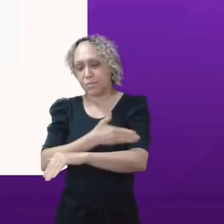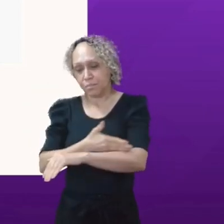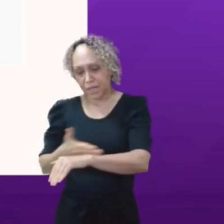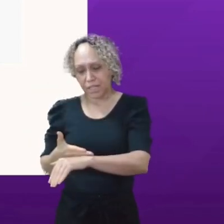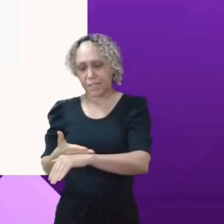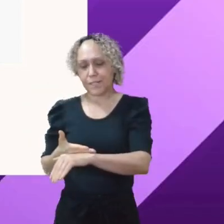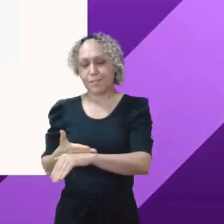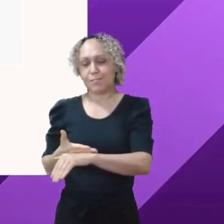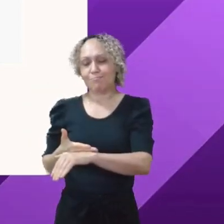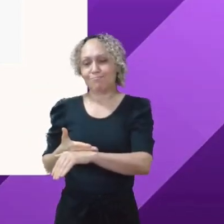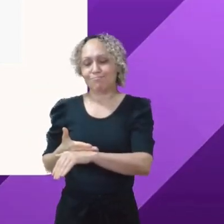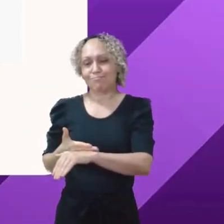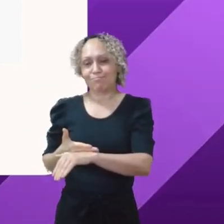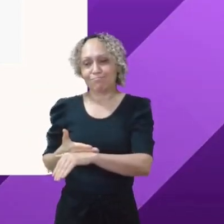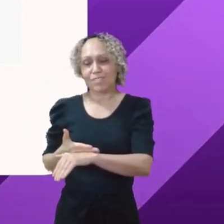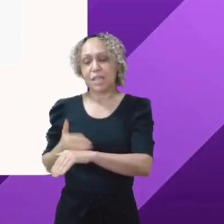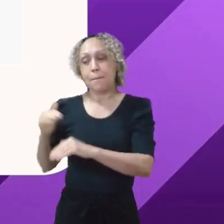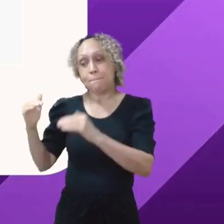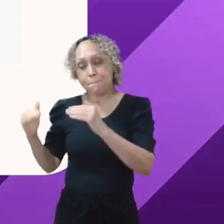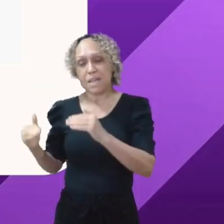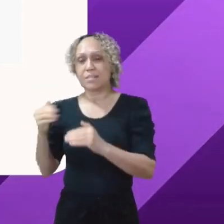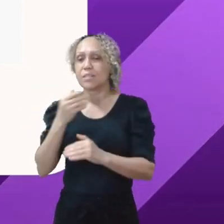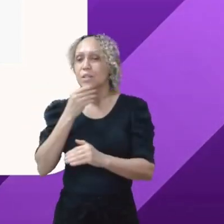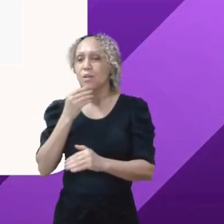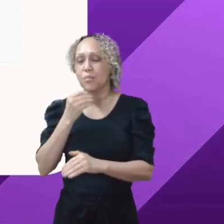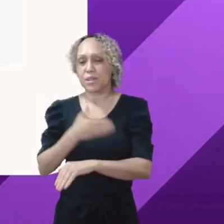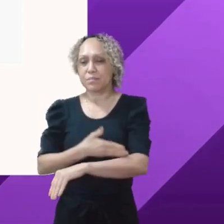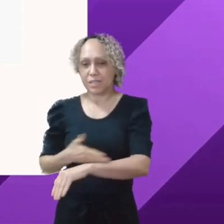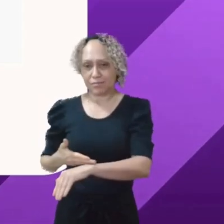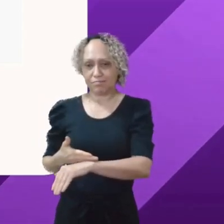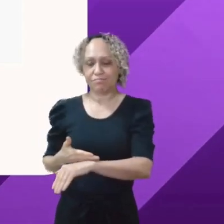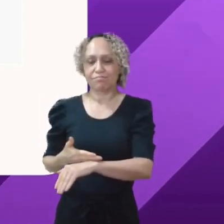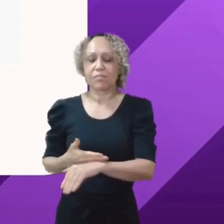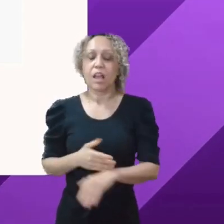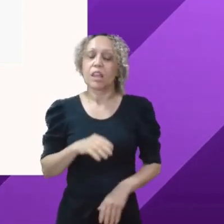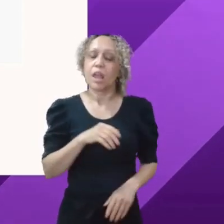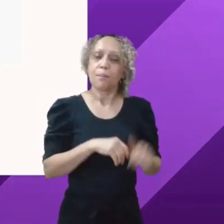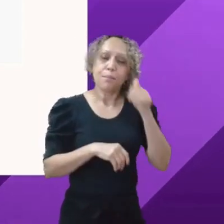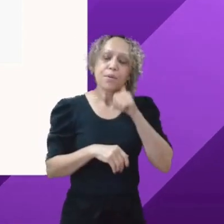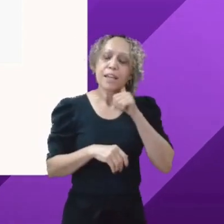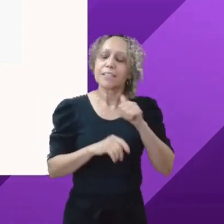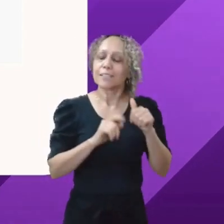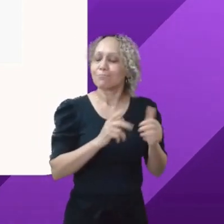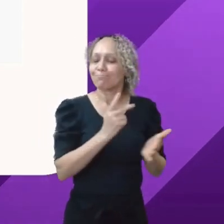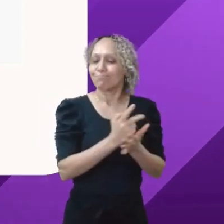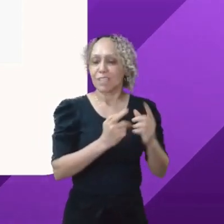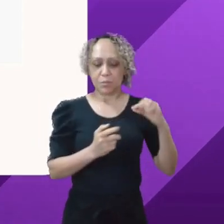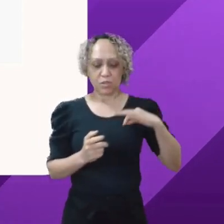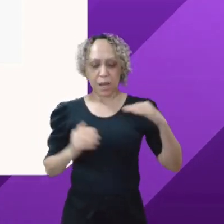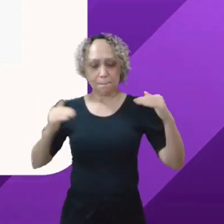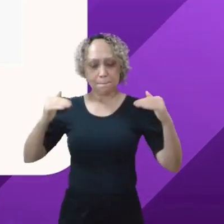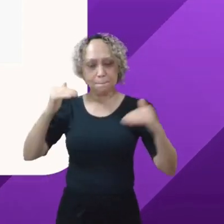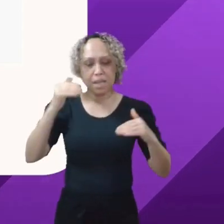um recorte de gênero aqui, que mulheres realmente sempre ganhando menos que homens, mas você tem um